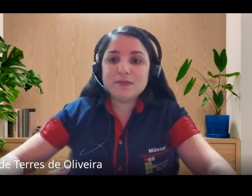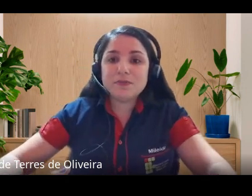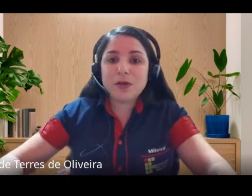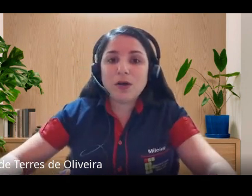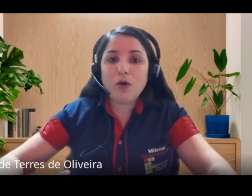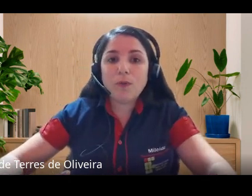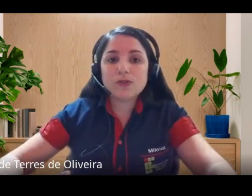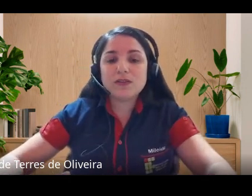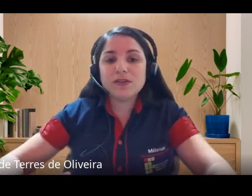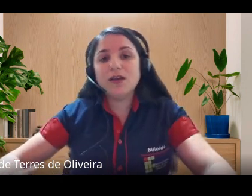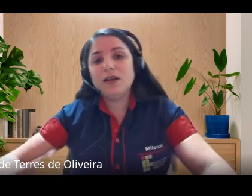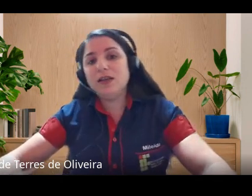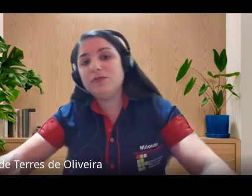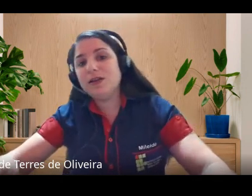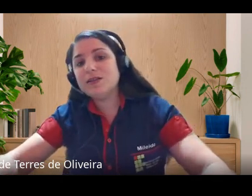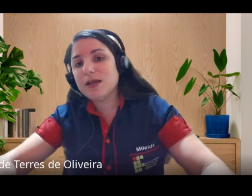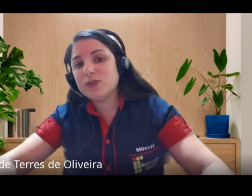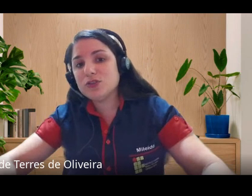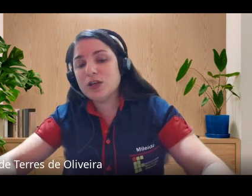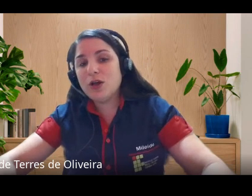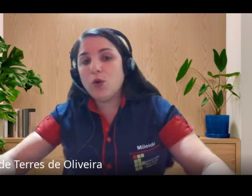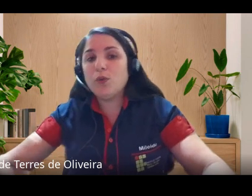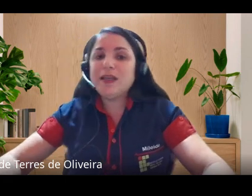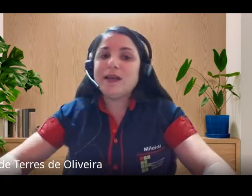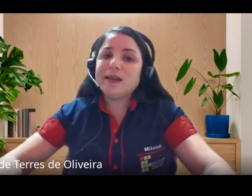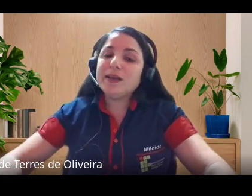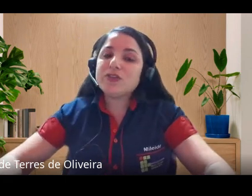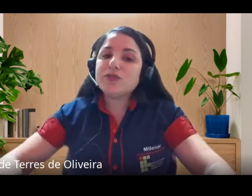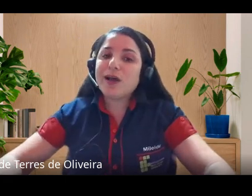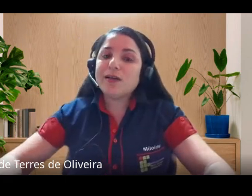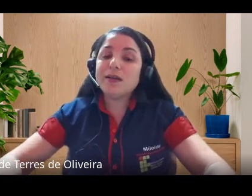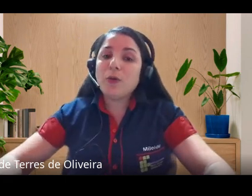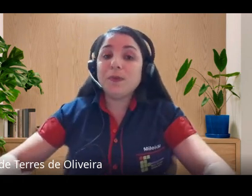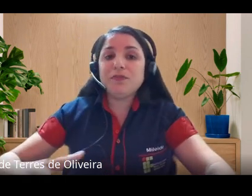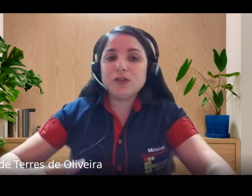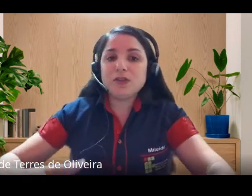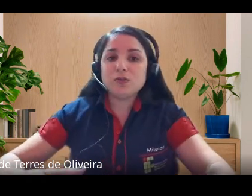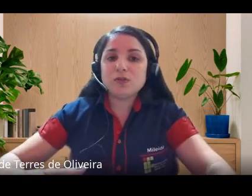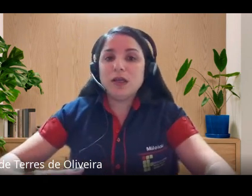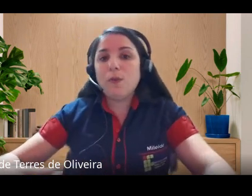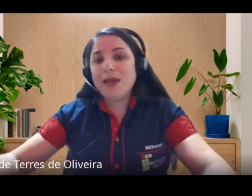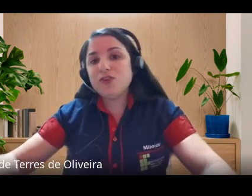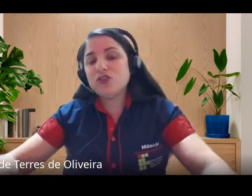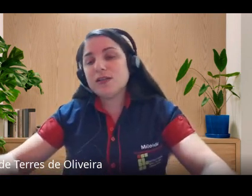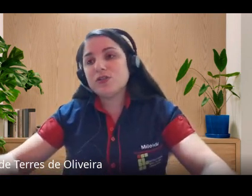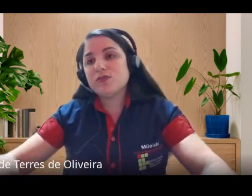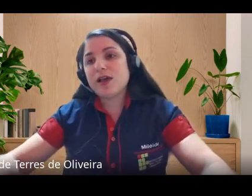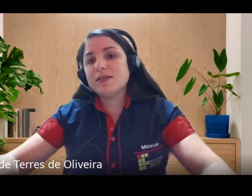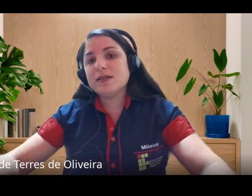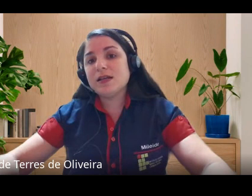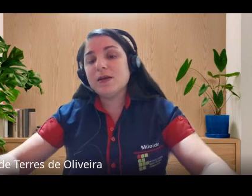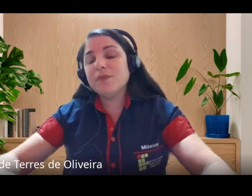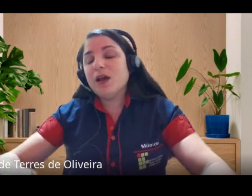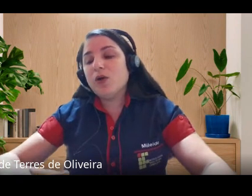infeliz. Ou posso escrever infelizmente. O in ali, a gente fala que é um prefixo. E o mente, né, se